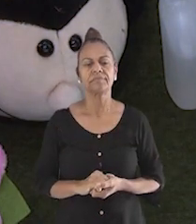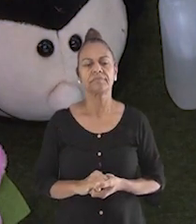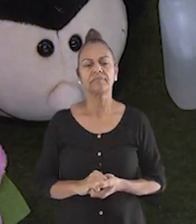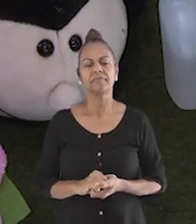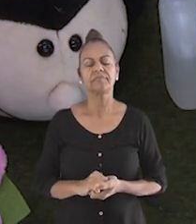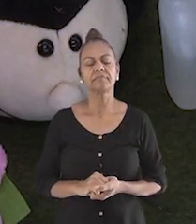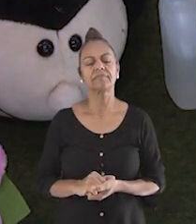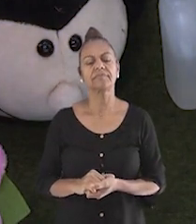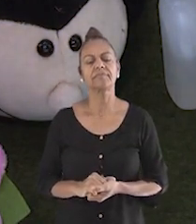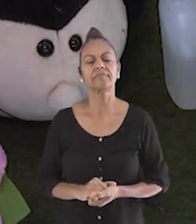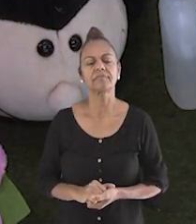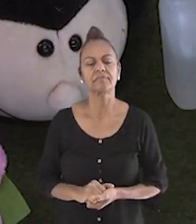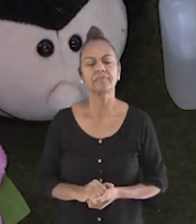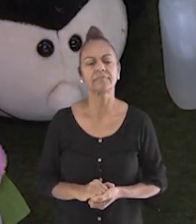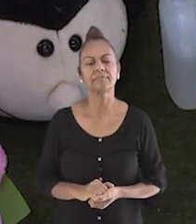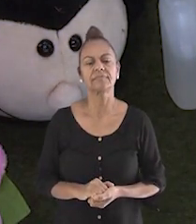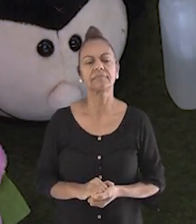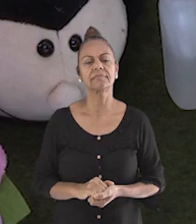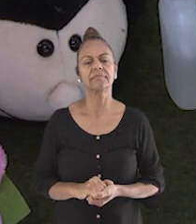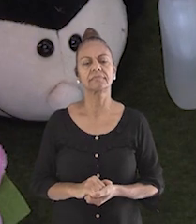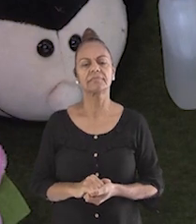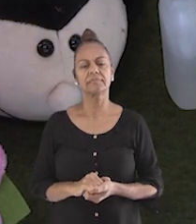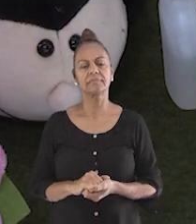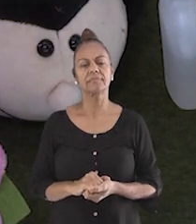Não precisa ser longa.